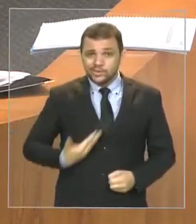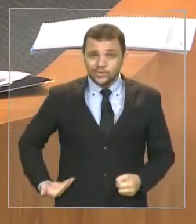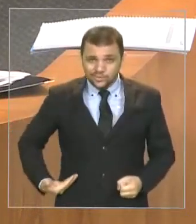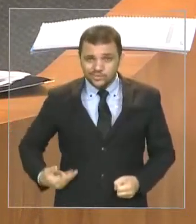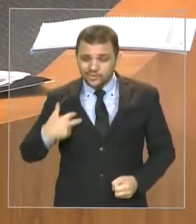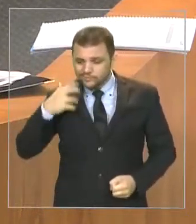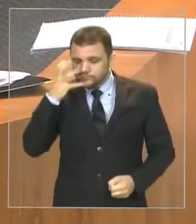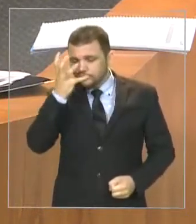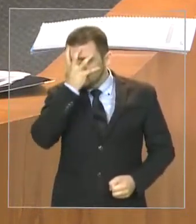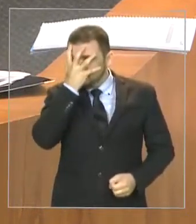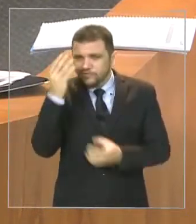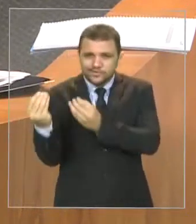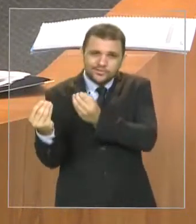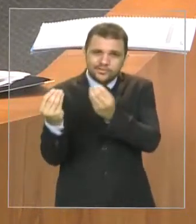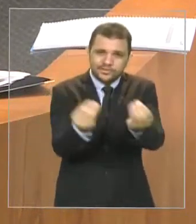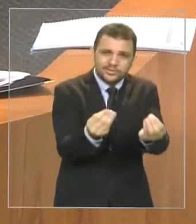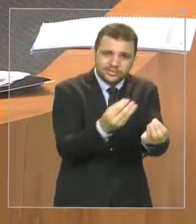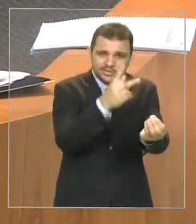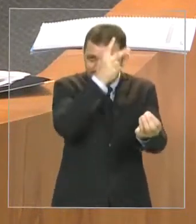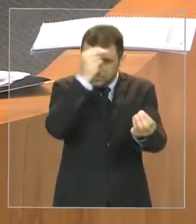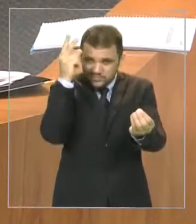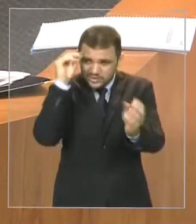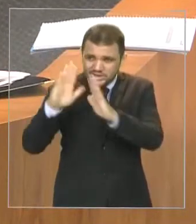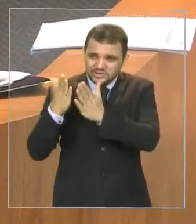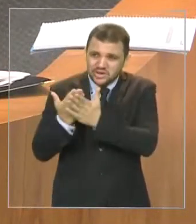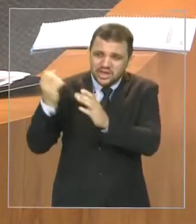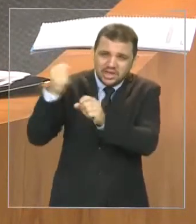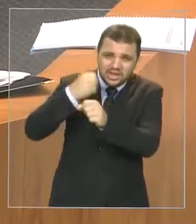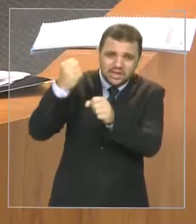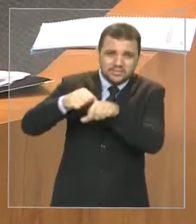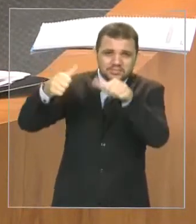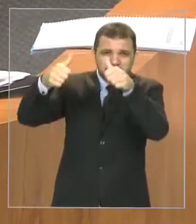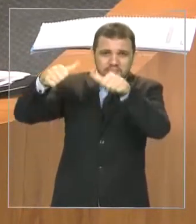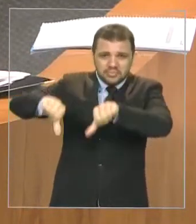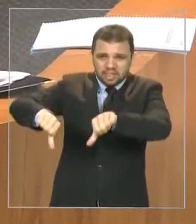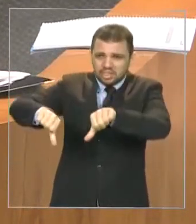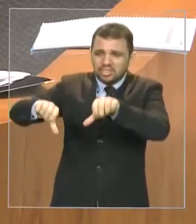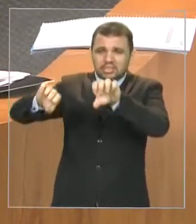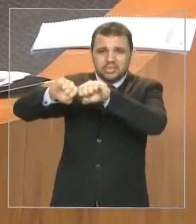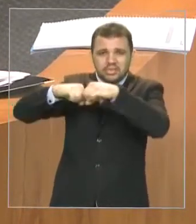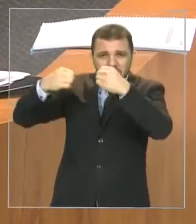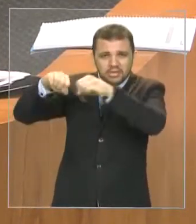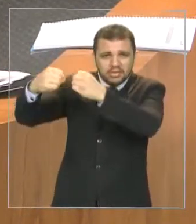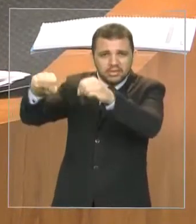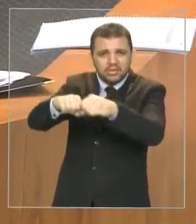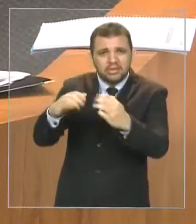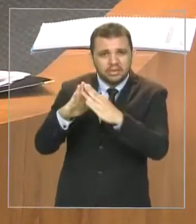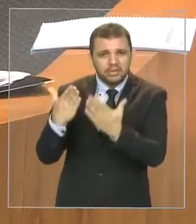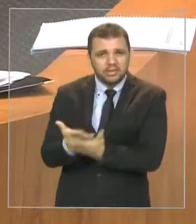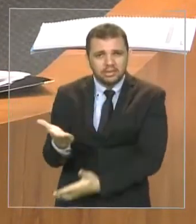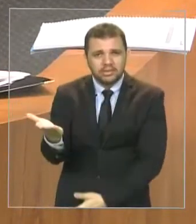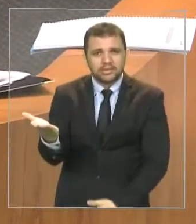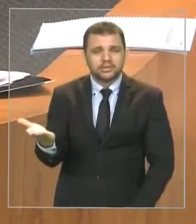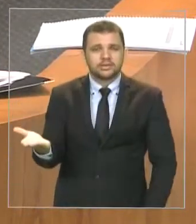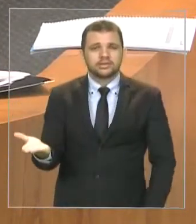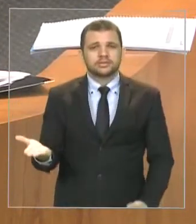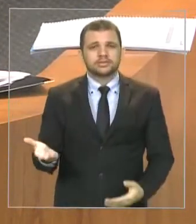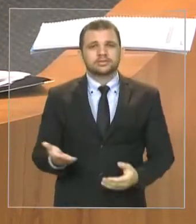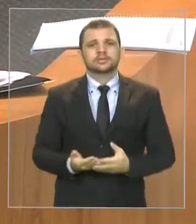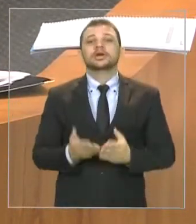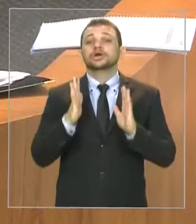escola danificada, quebrada para o município. E, senhoras e senhores, fizemos a denúncia do Ministério Público, e o Ministério Público já está com ação civil